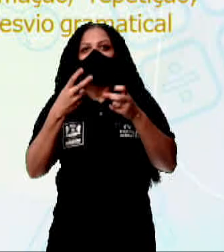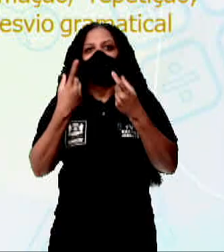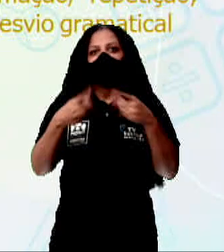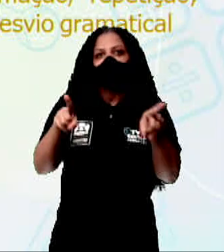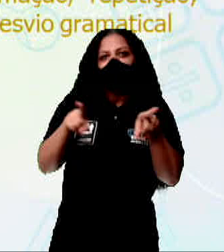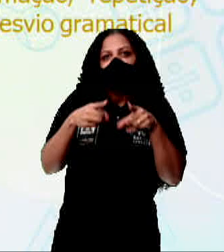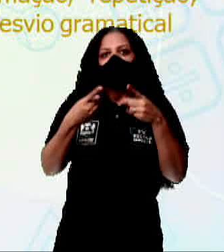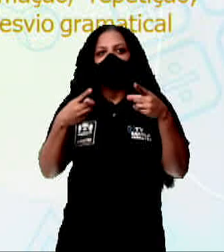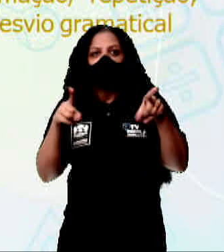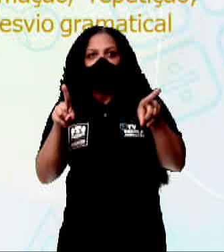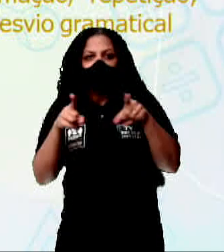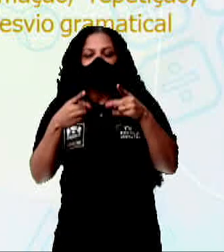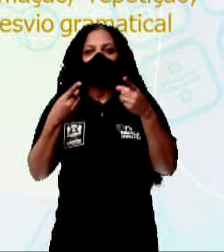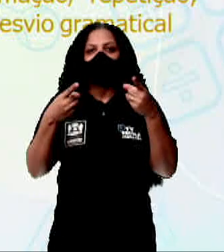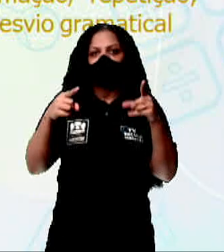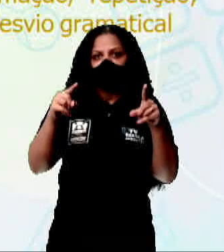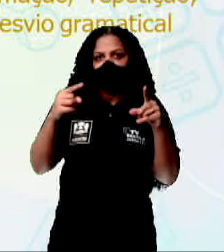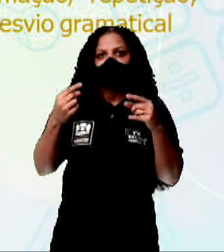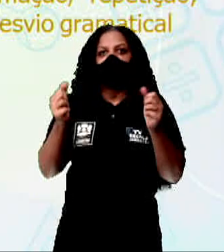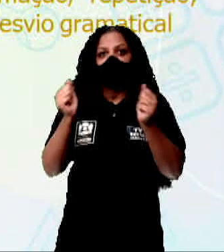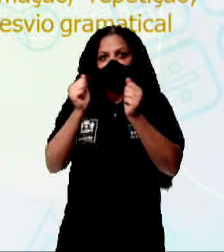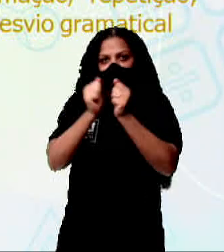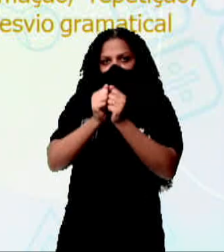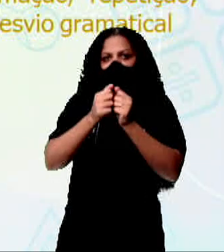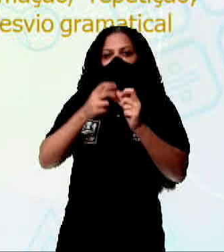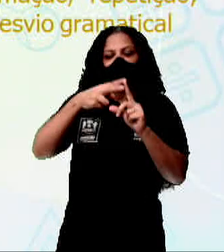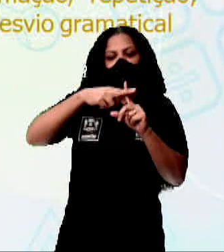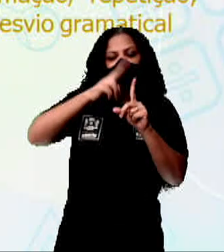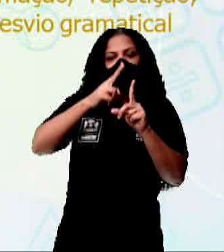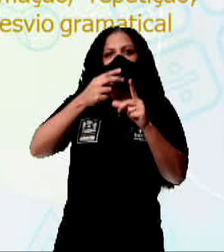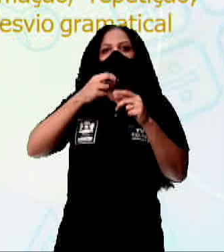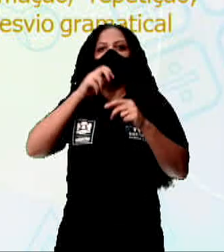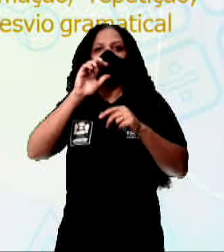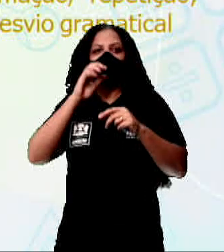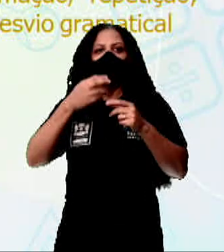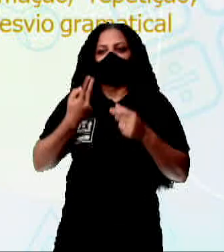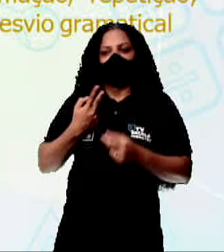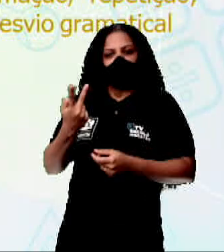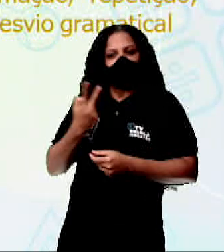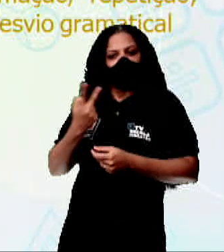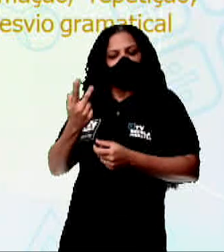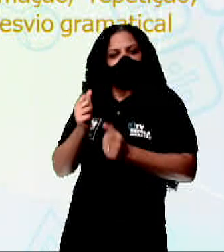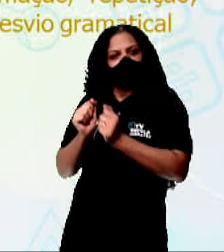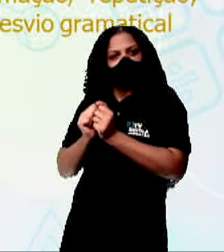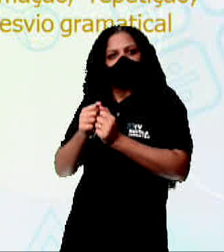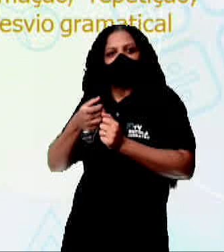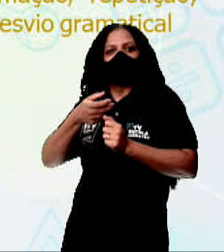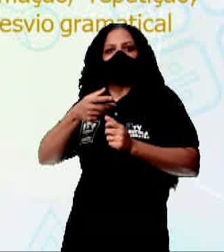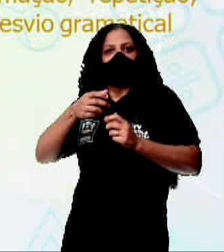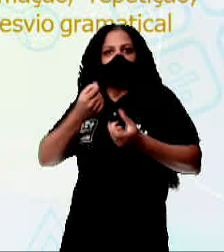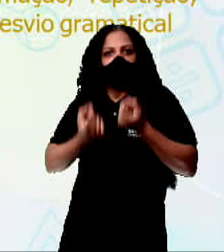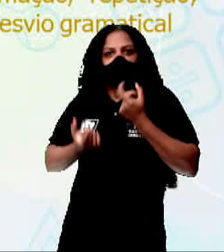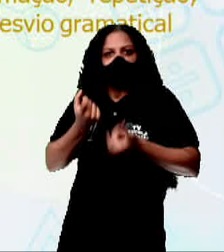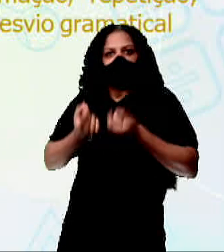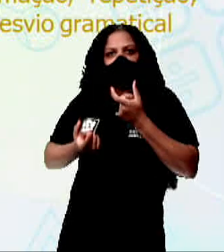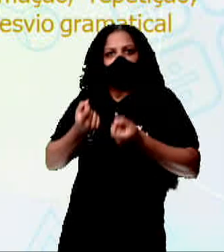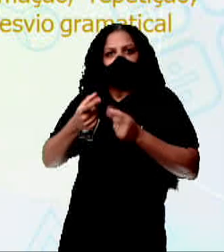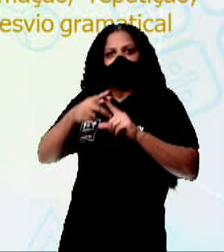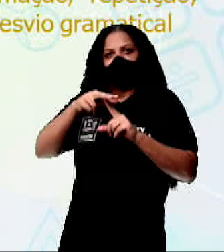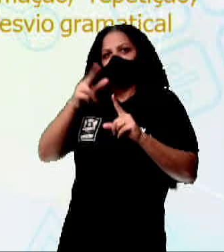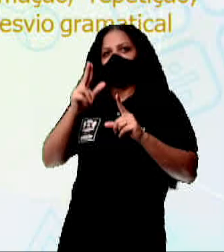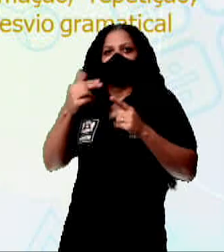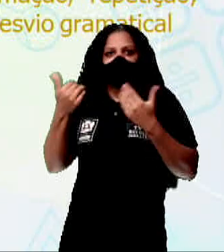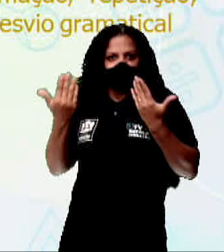guaraná, legal. Só eu, você e sem peruá. Aí perceba que essa palavra peruá, ela volta para o guaraná e